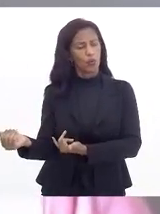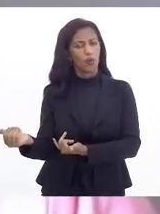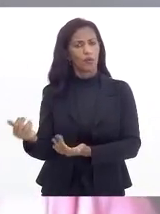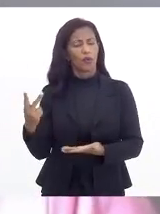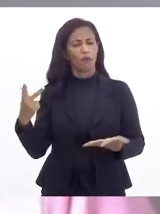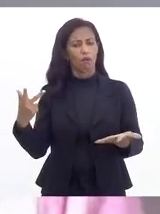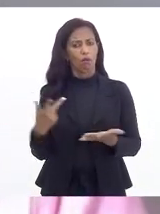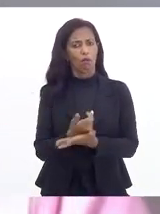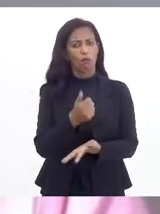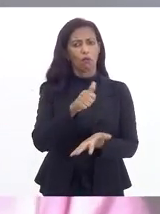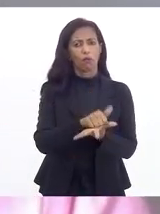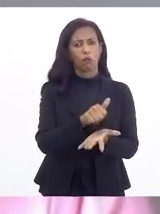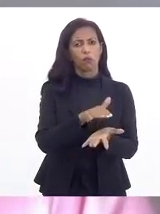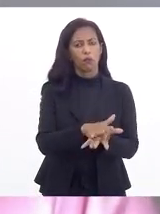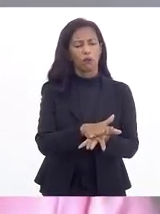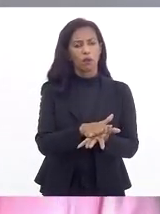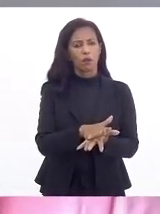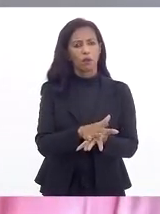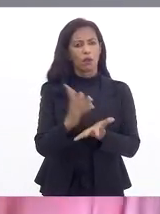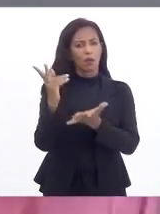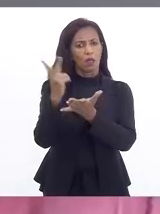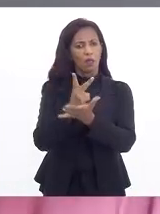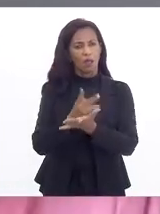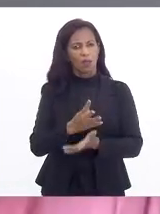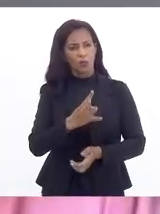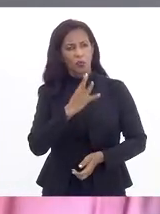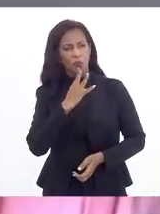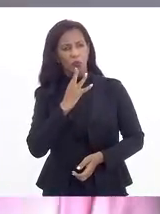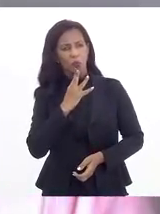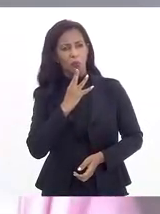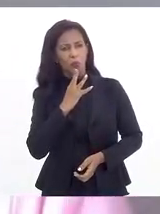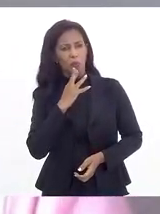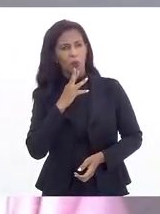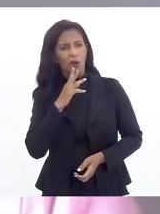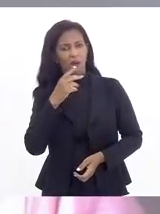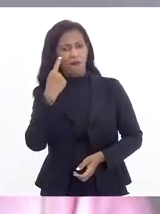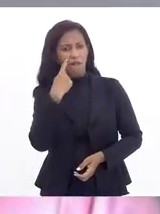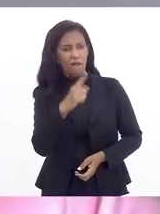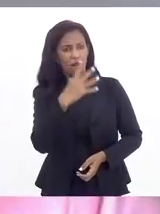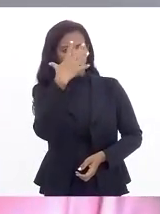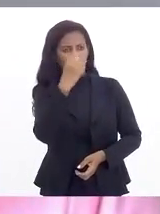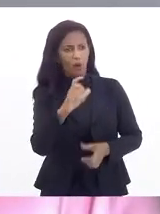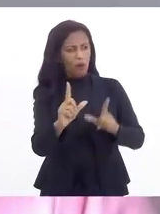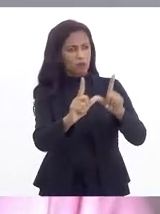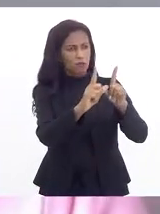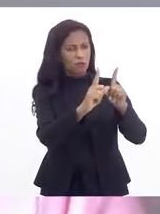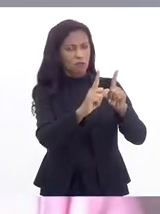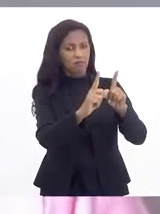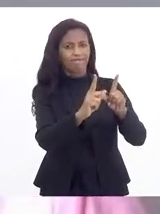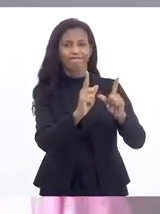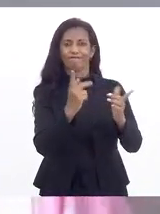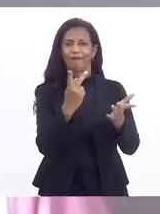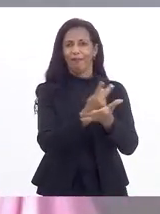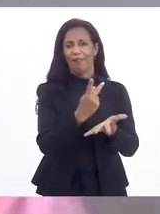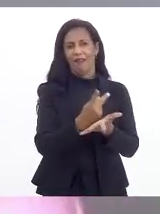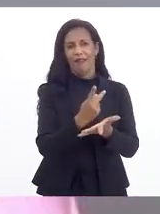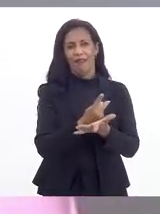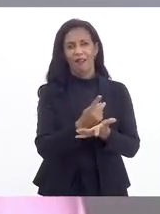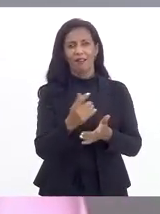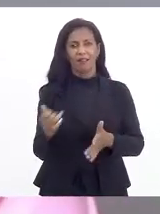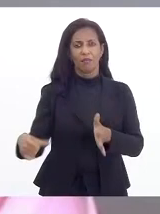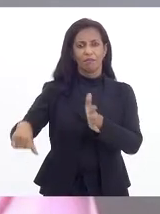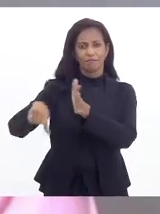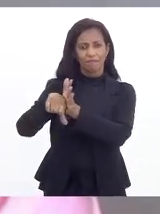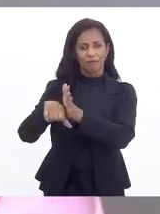foram vítimas do processo de reconhecimento fotográfico e tiveram, a partir disso, prisão